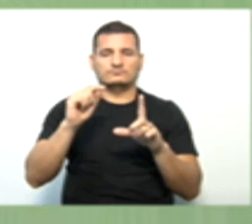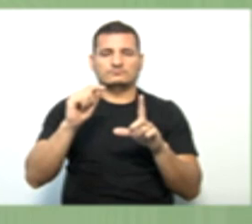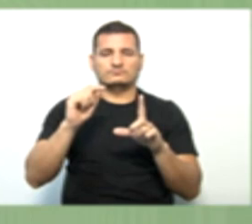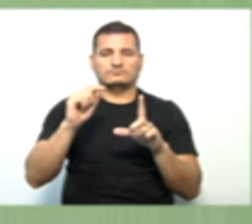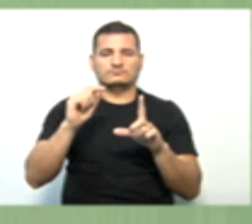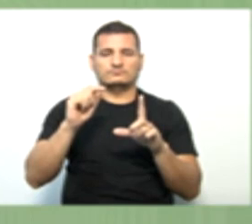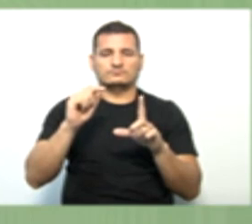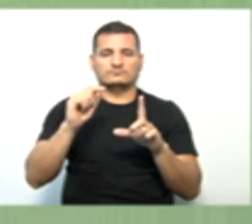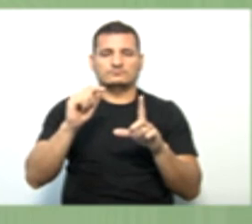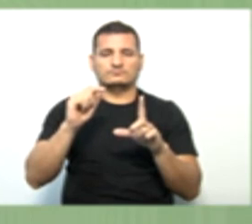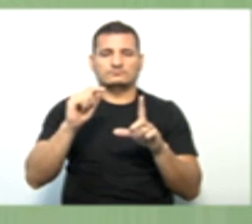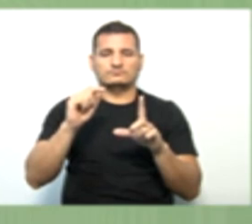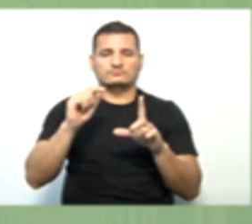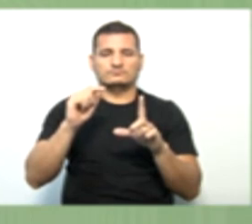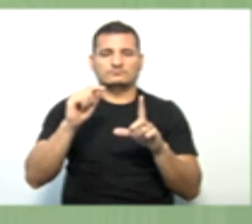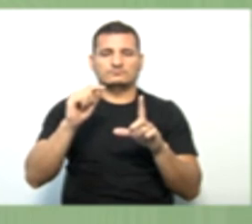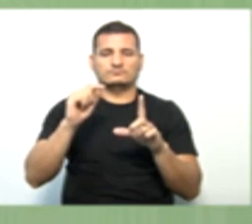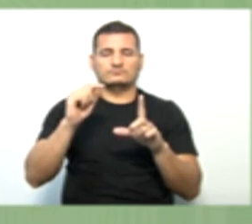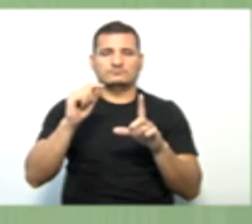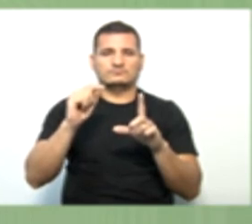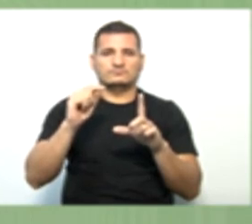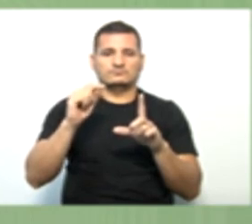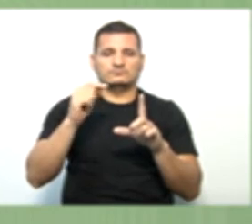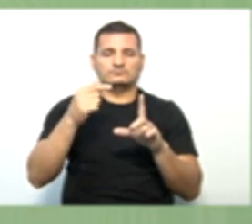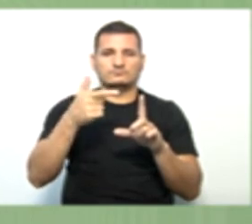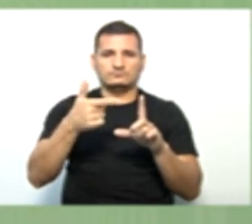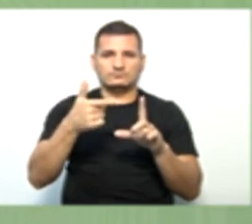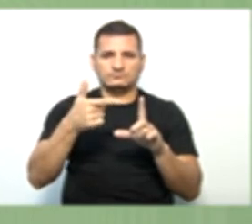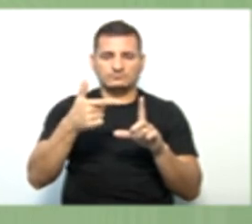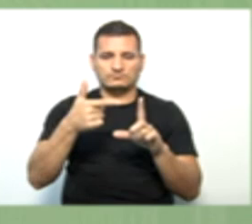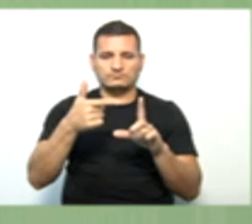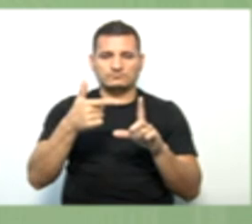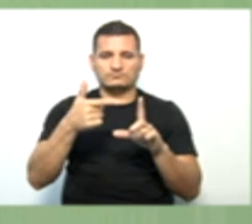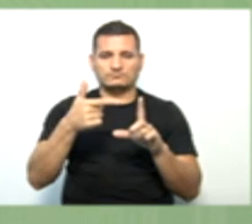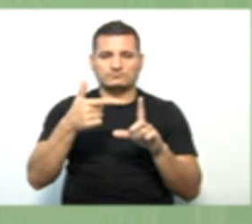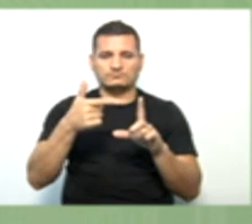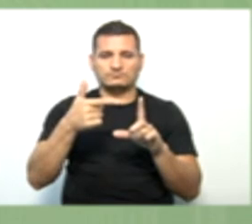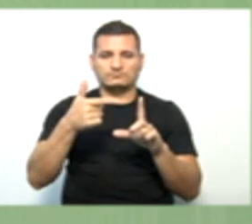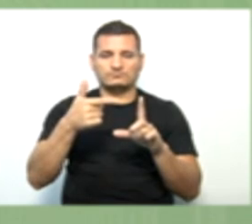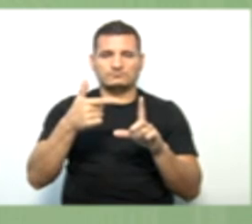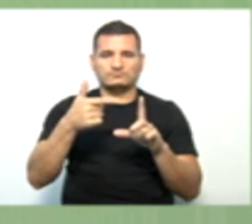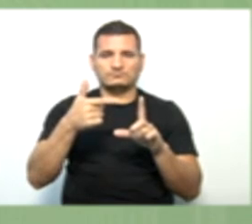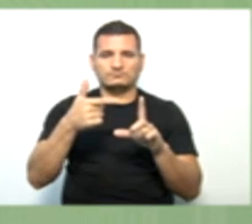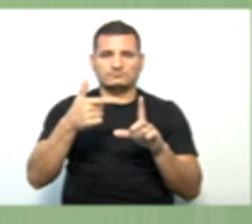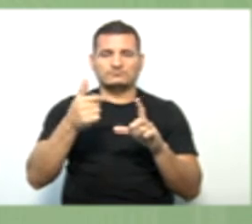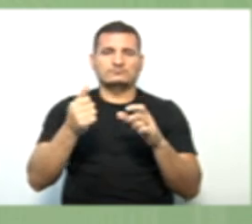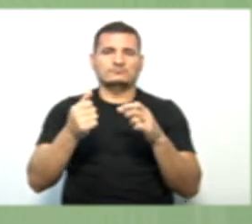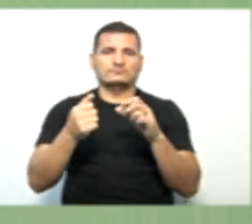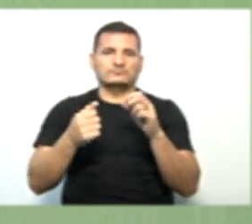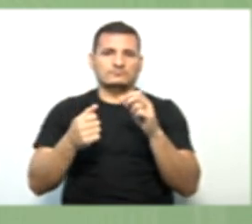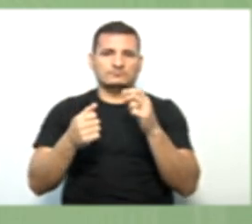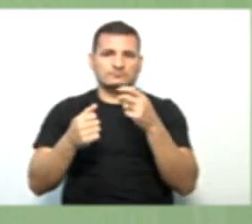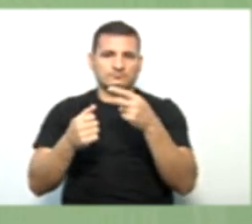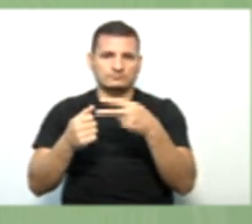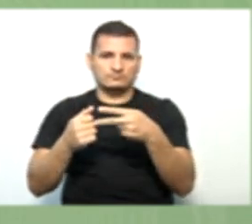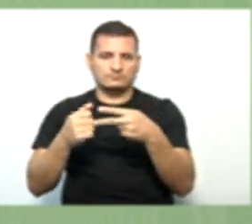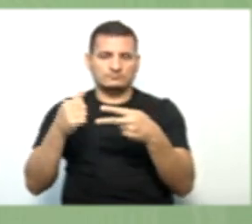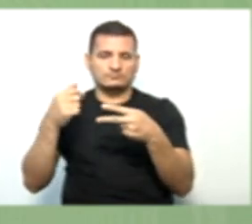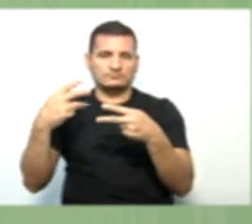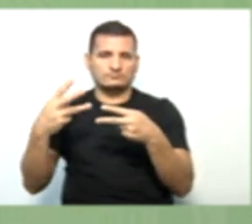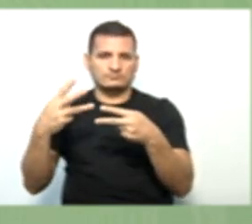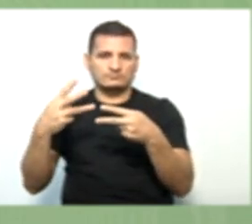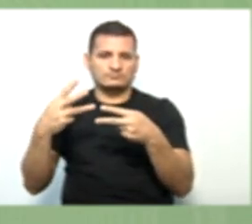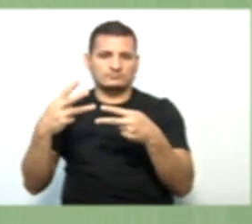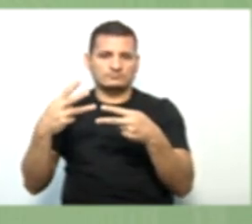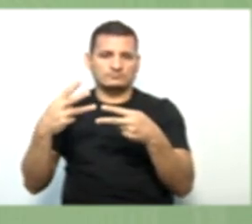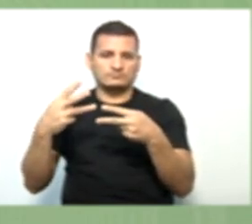certo? Daí ele volta e testa de novo. Agora ele vai perguntar, 2 é menor que 3? É menor